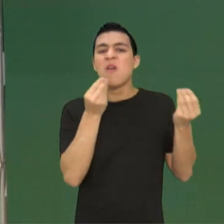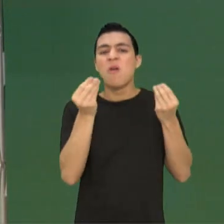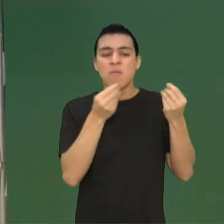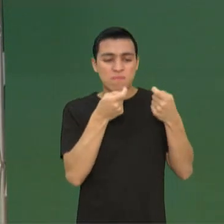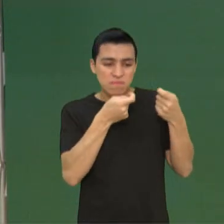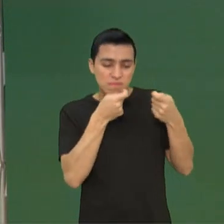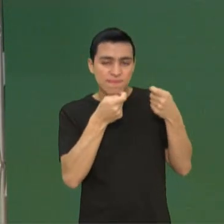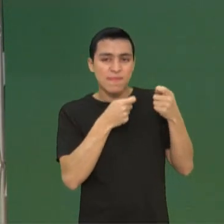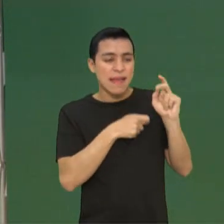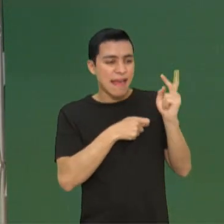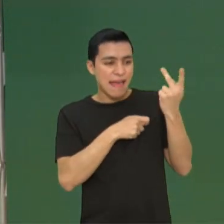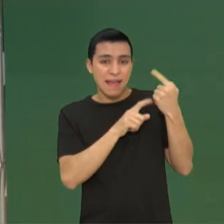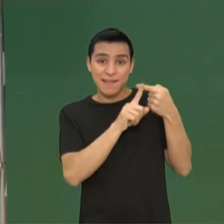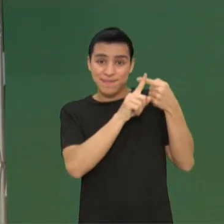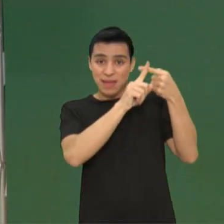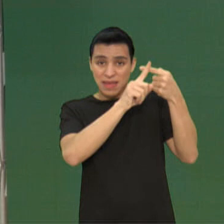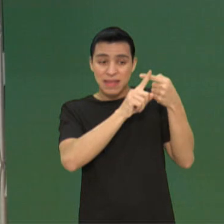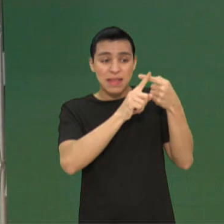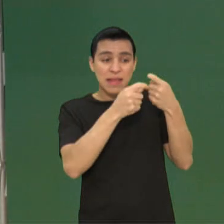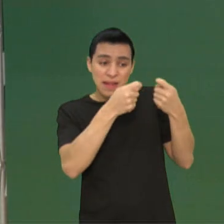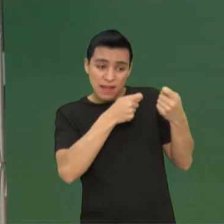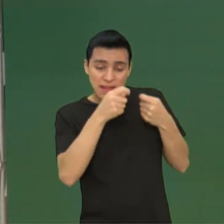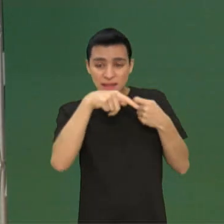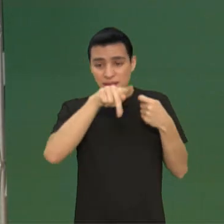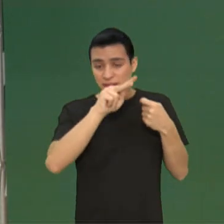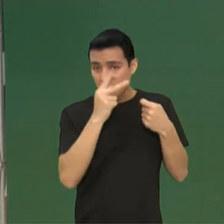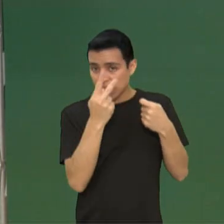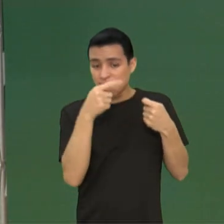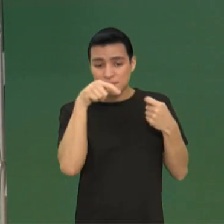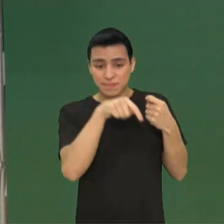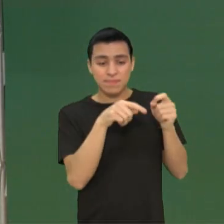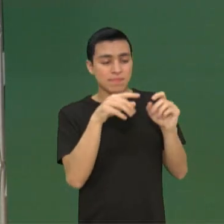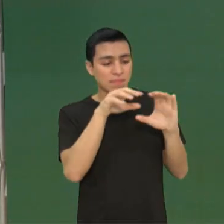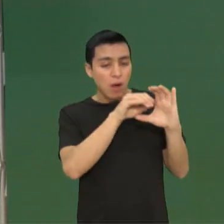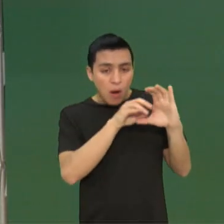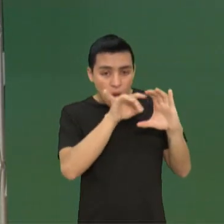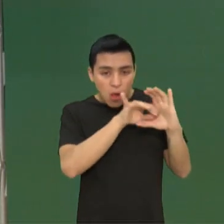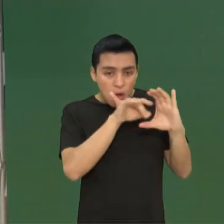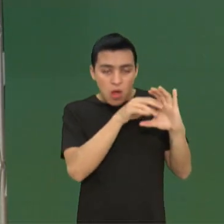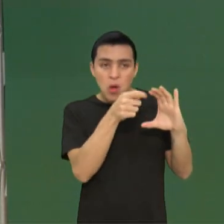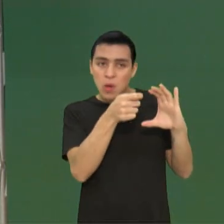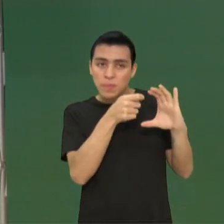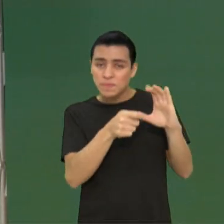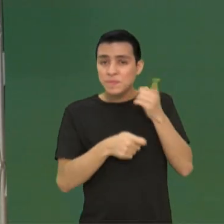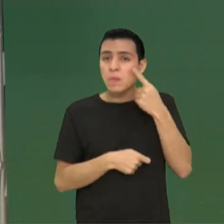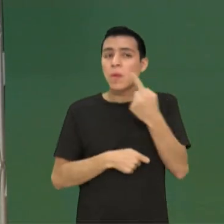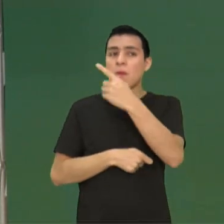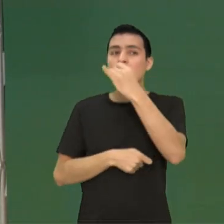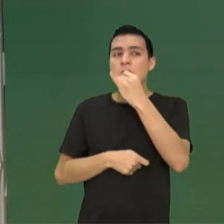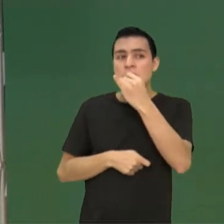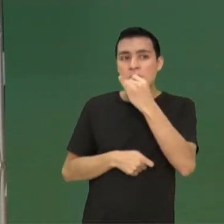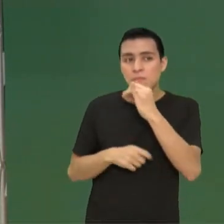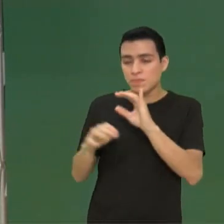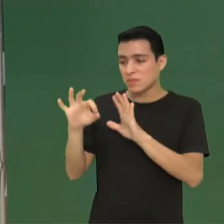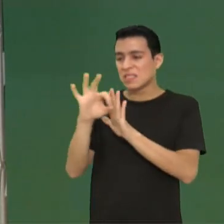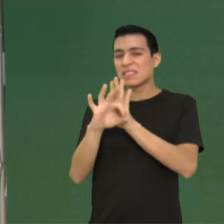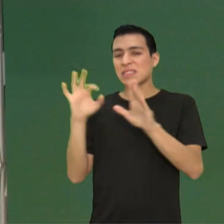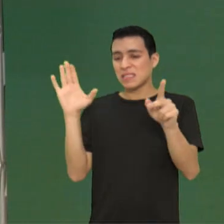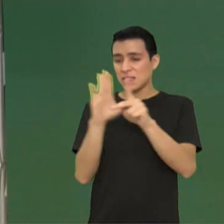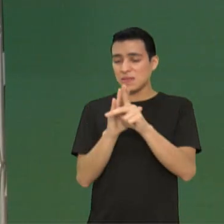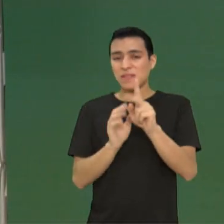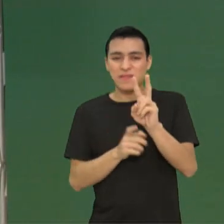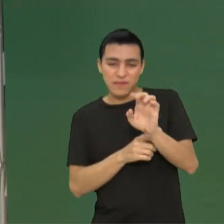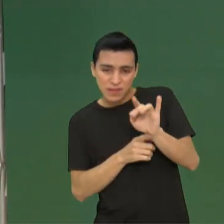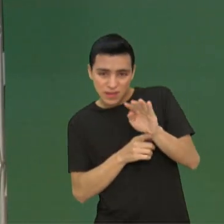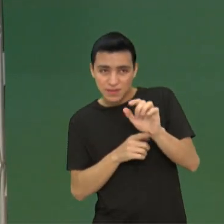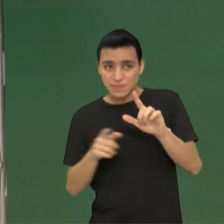hidrogênio, de H+, para controlar o pH do citoplasma. Olha lá um exemplo. Uma célula vegetal, um